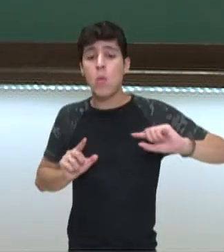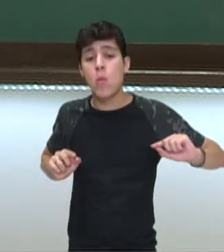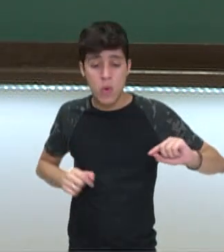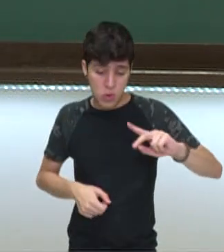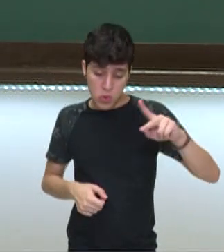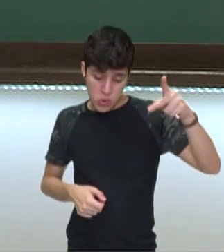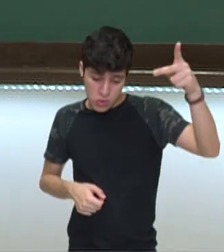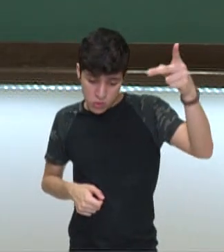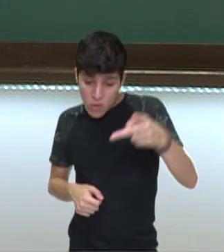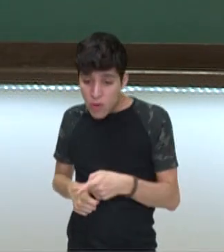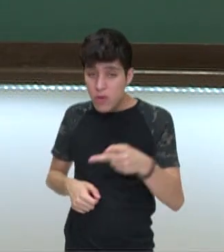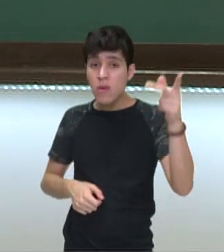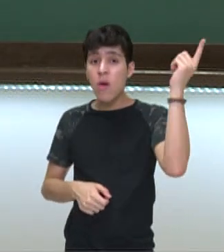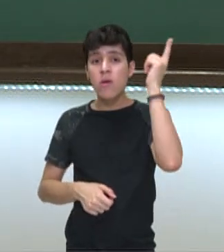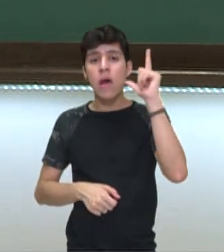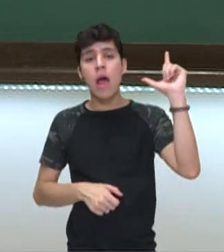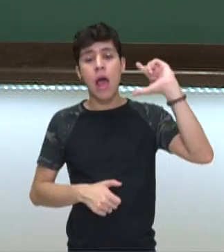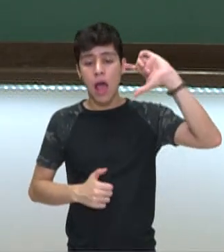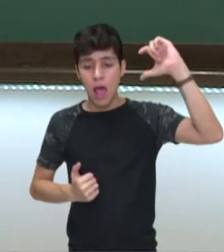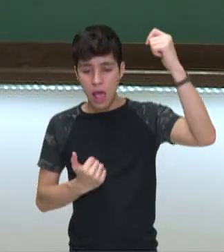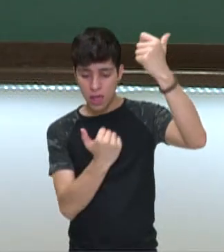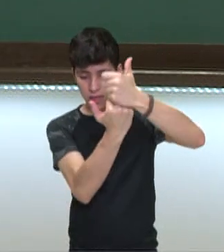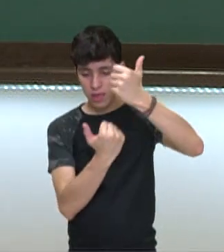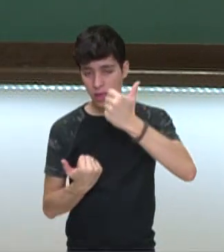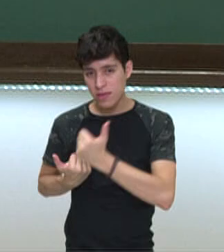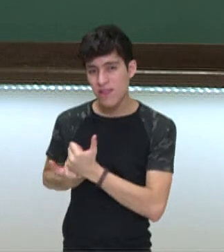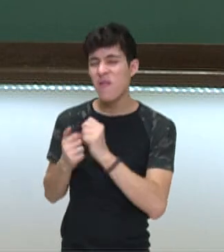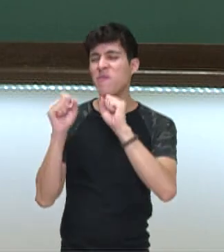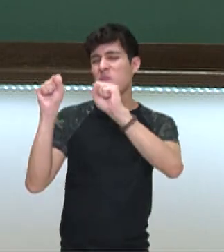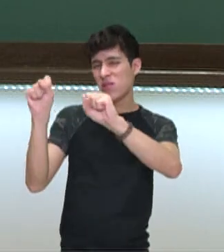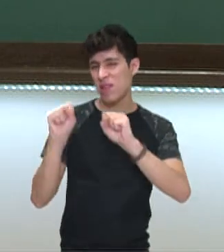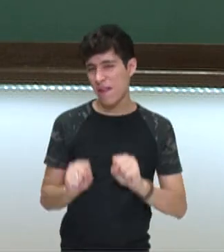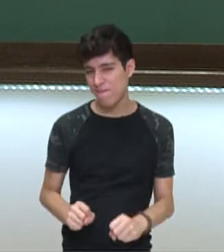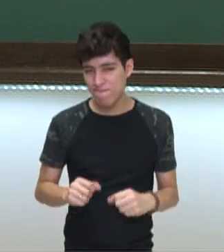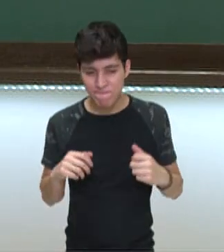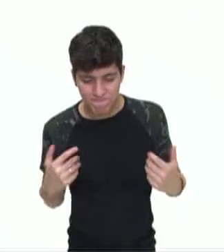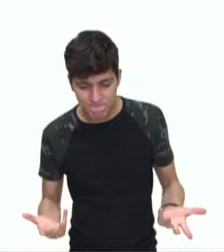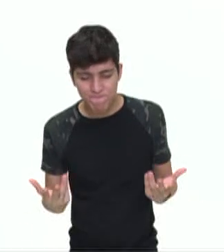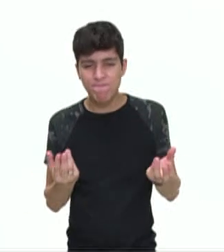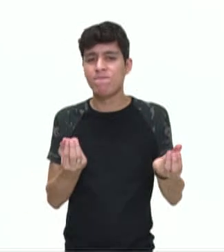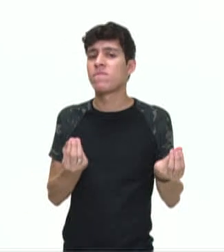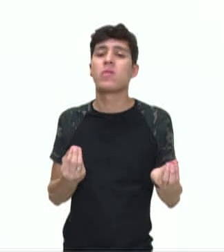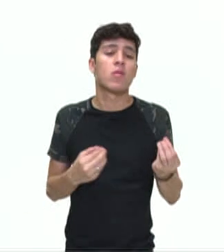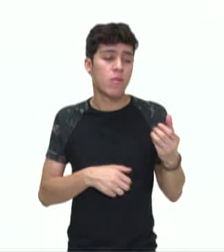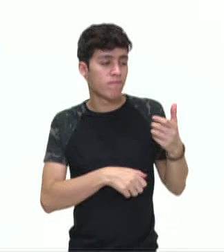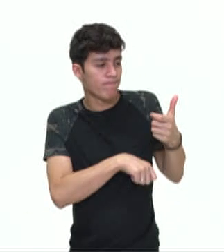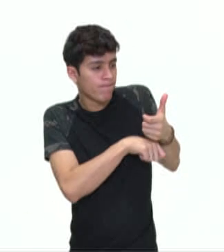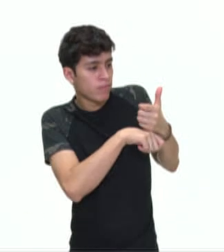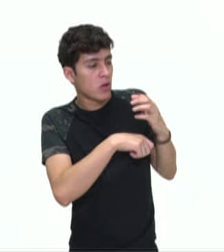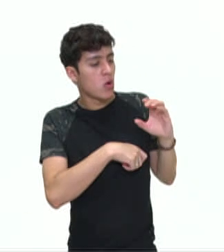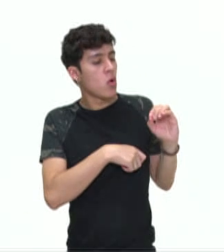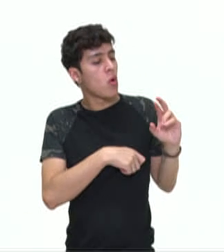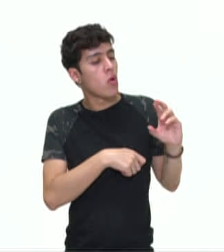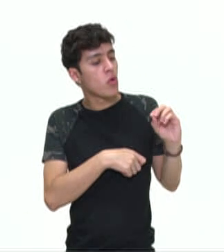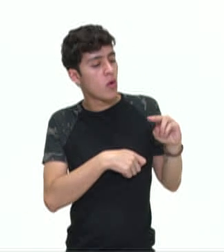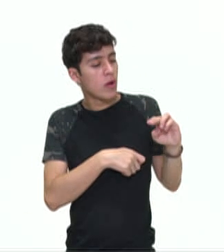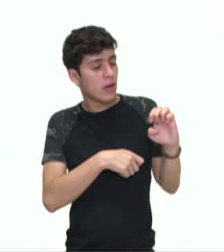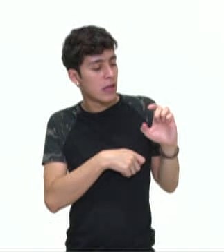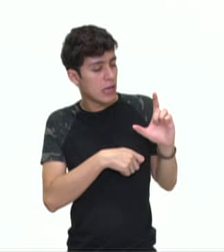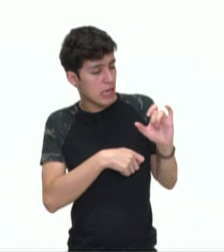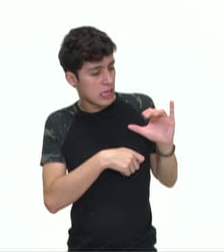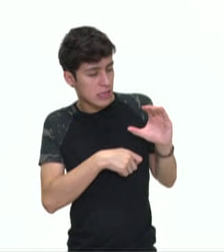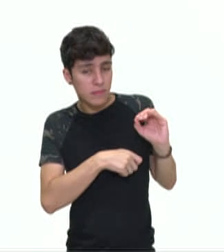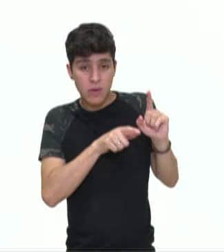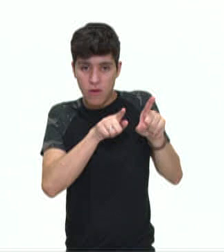os dois conseguissem se garantir o poder. Também vimos como o coronelismo, através de práticas como o voto